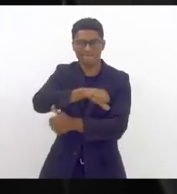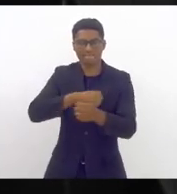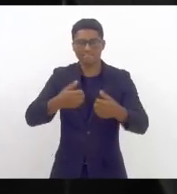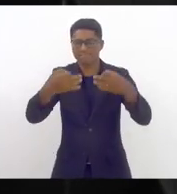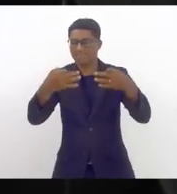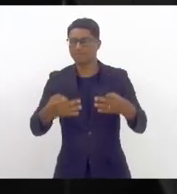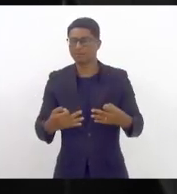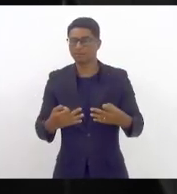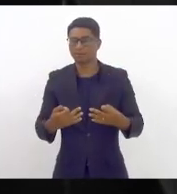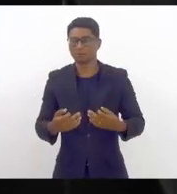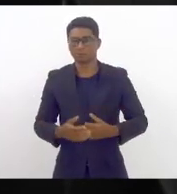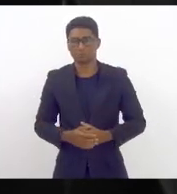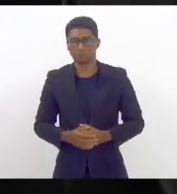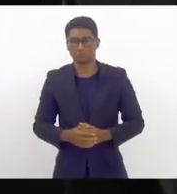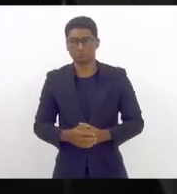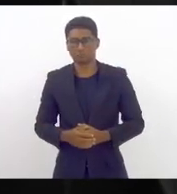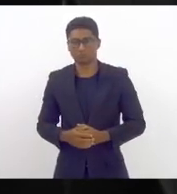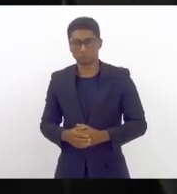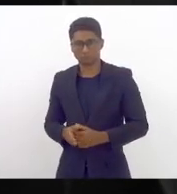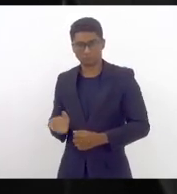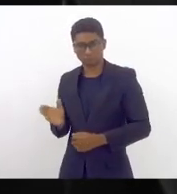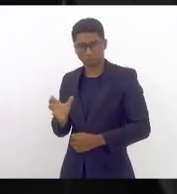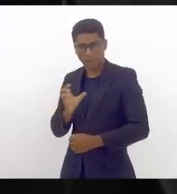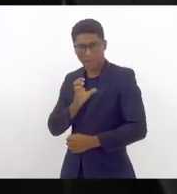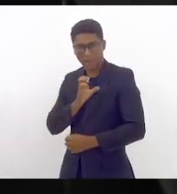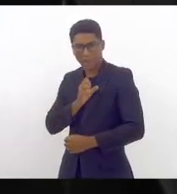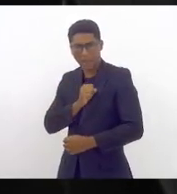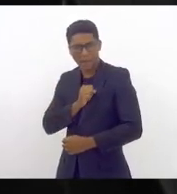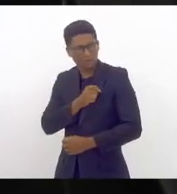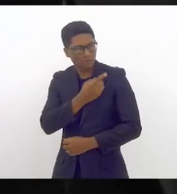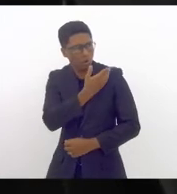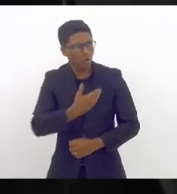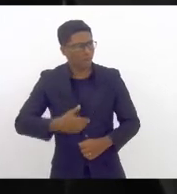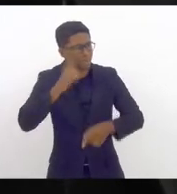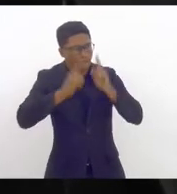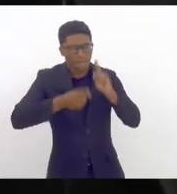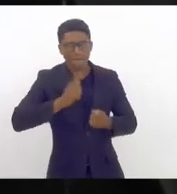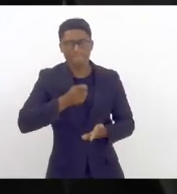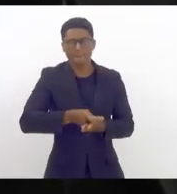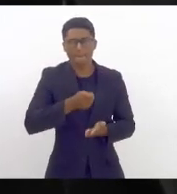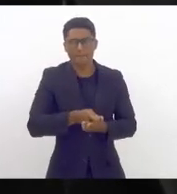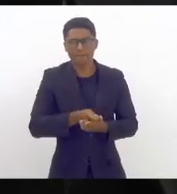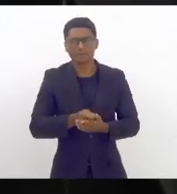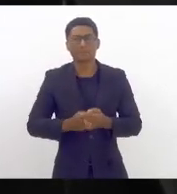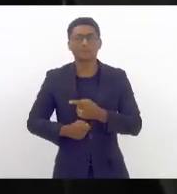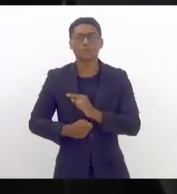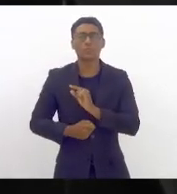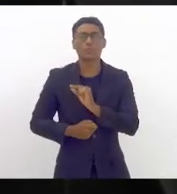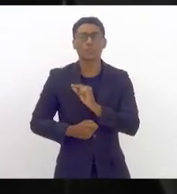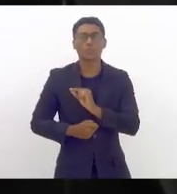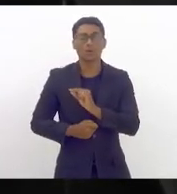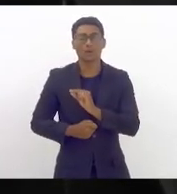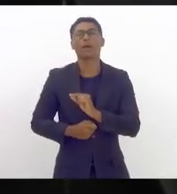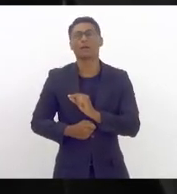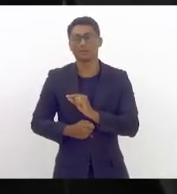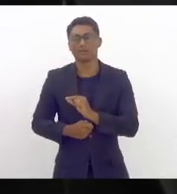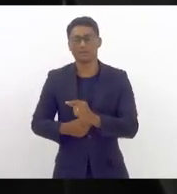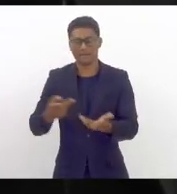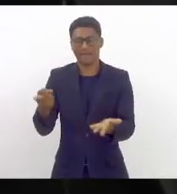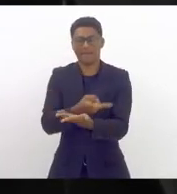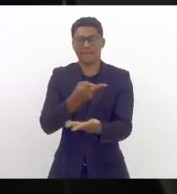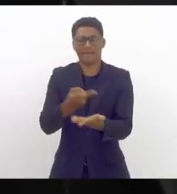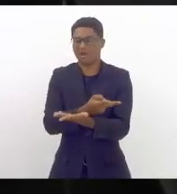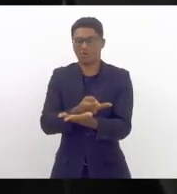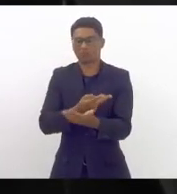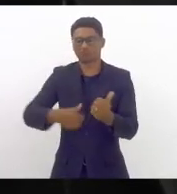somente quem ama o regime ditatorial quer impor o erro como acerto